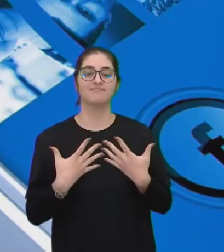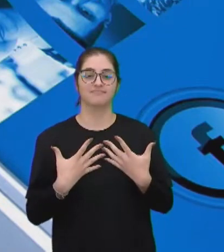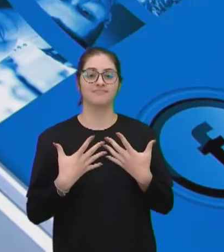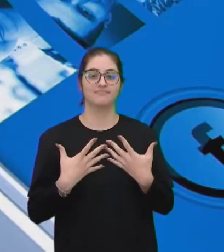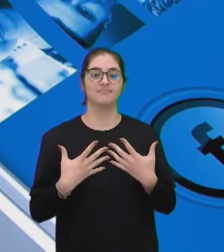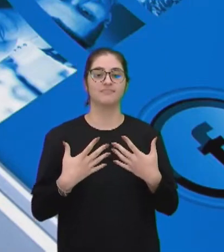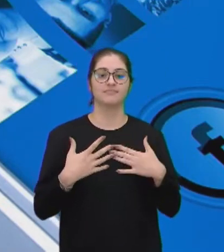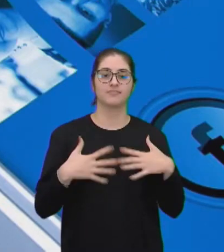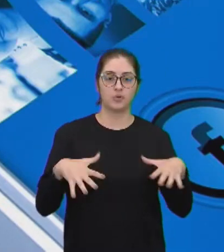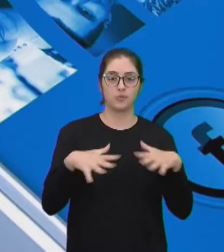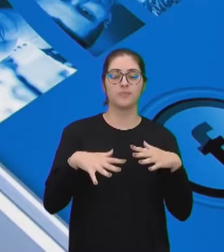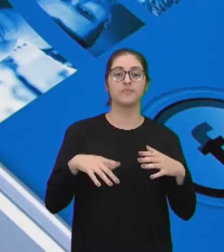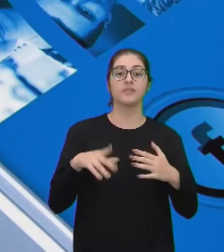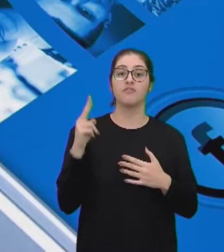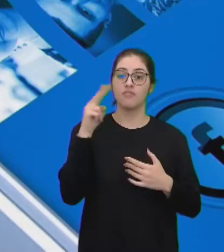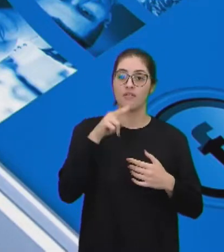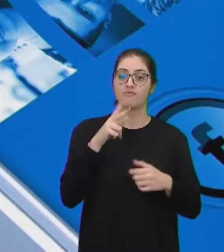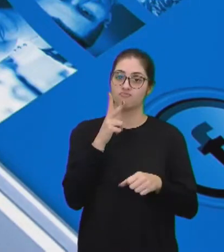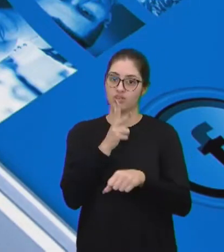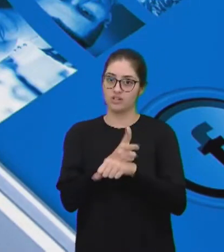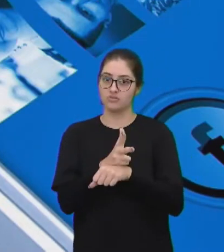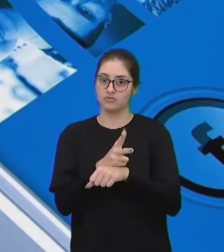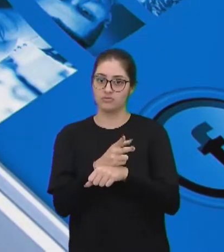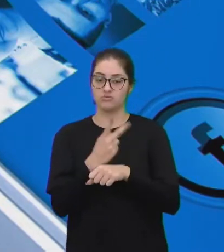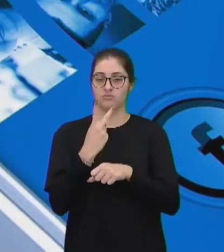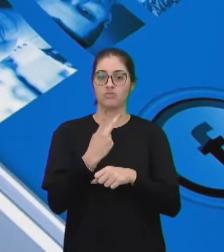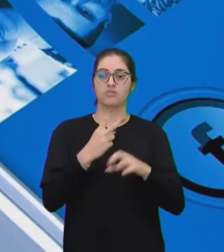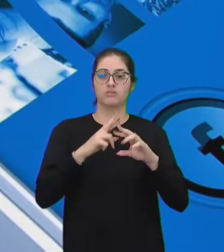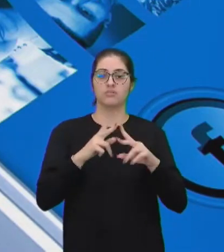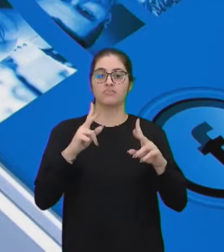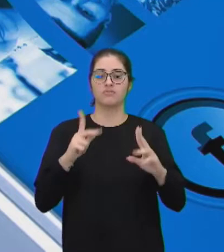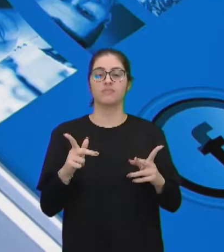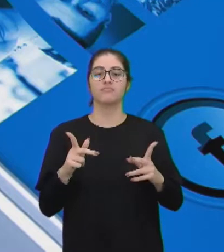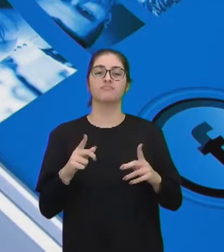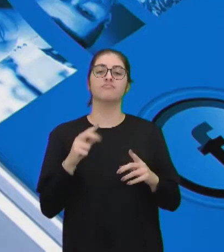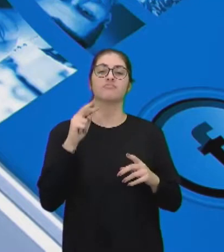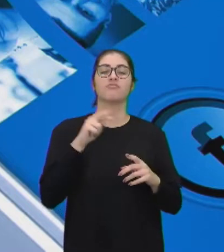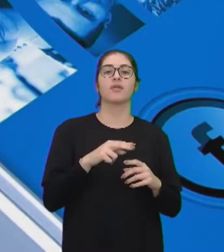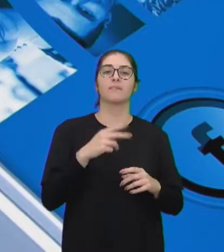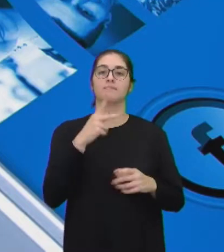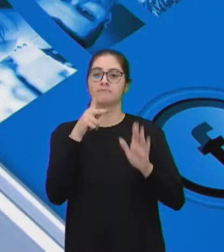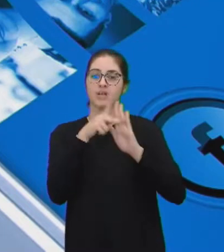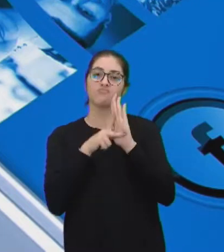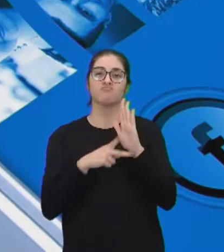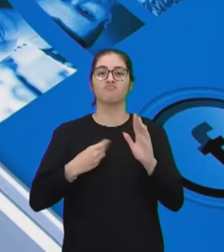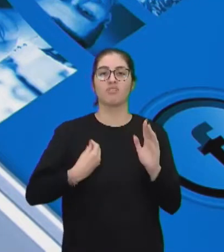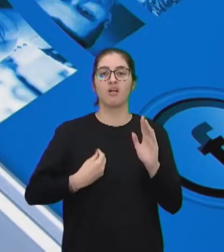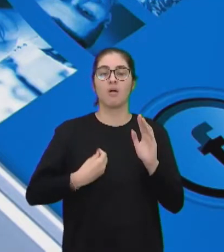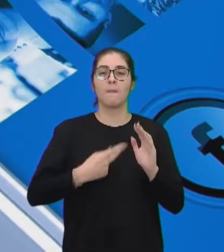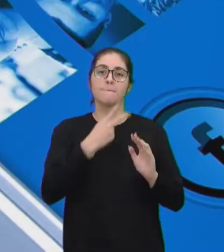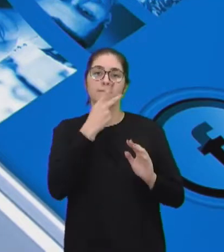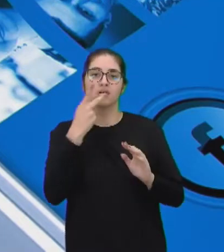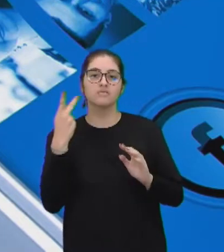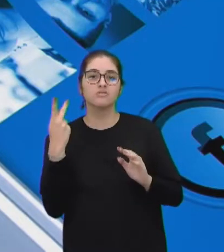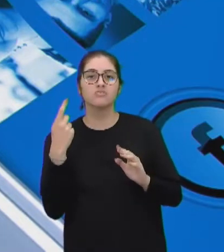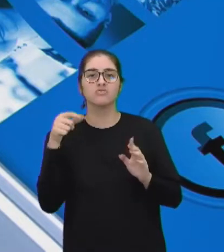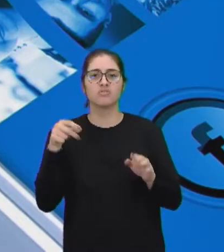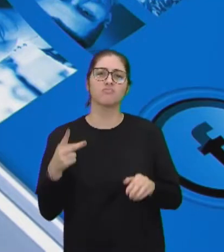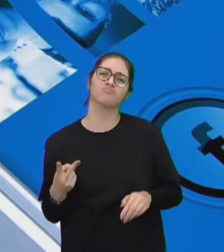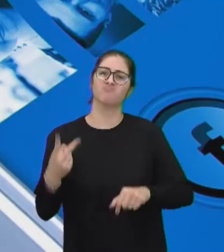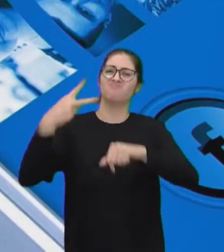então 2 exemplos de vídeos que falam sobre projeto de vida, onde as pessoas estão promovendo a sua